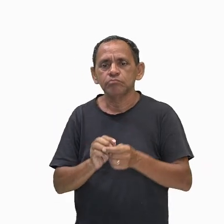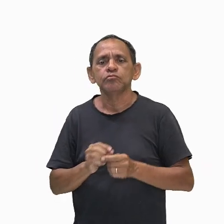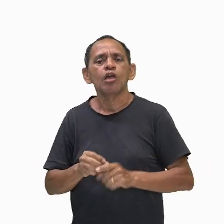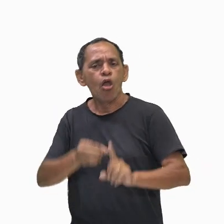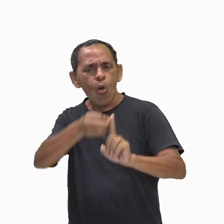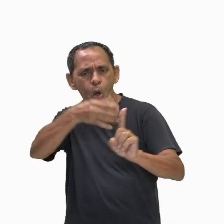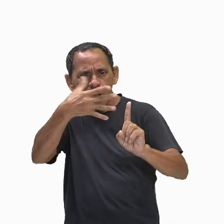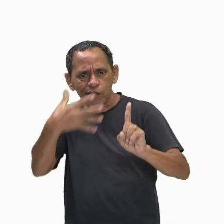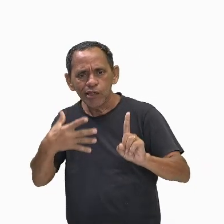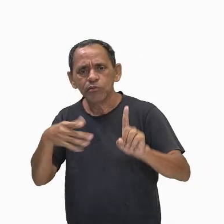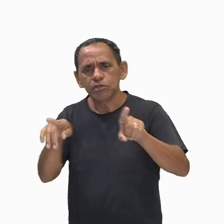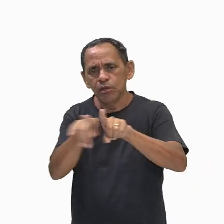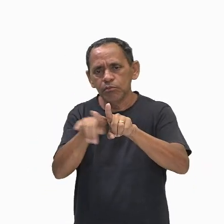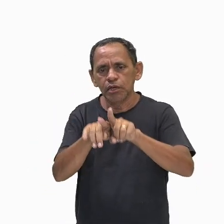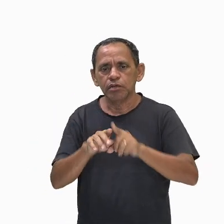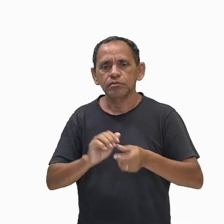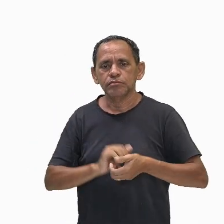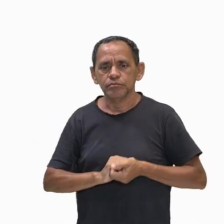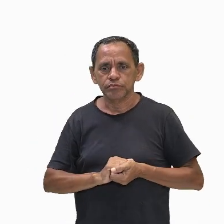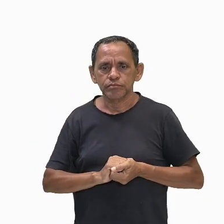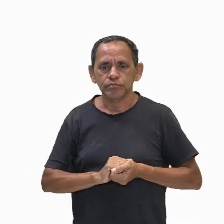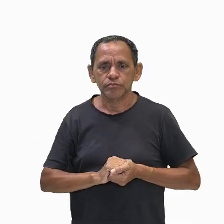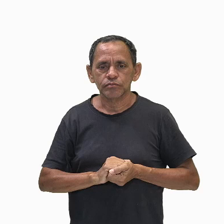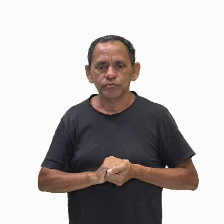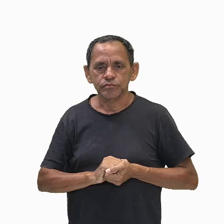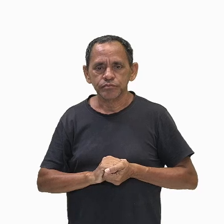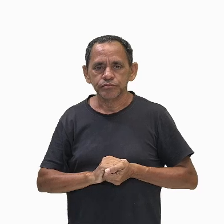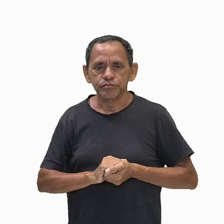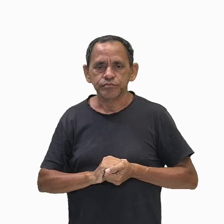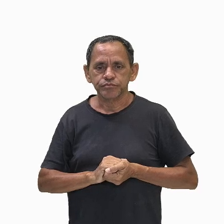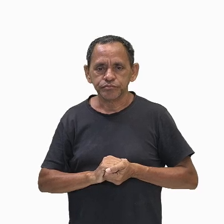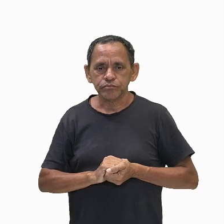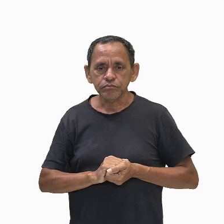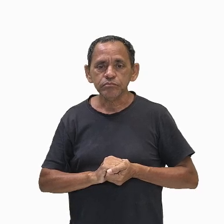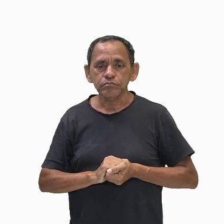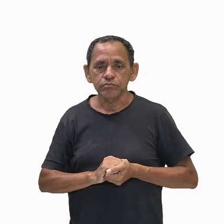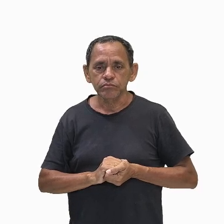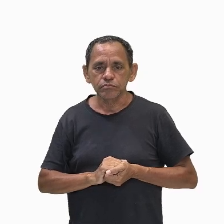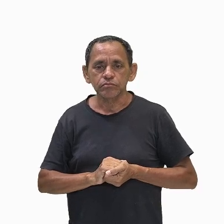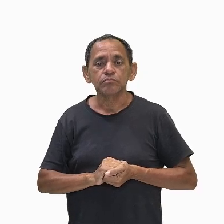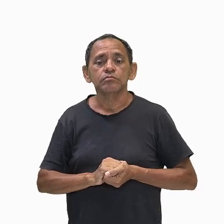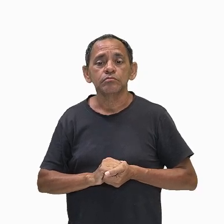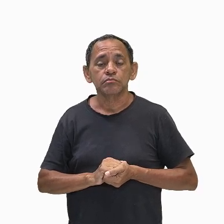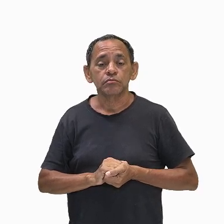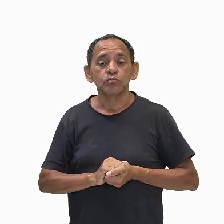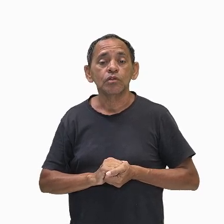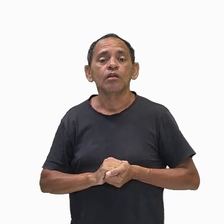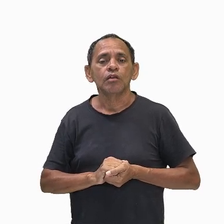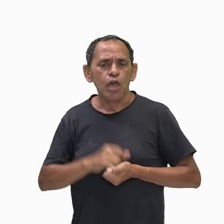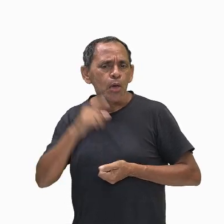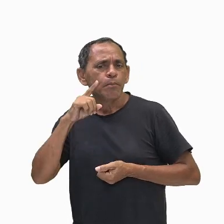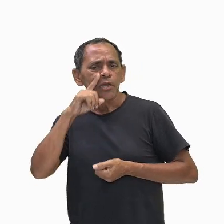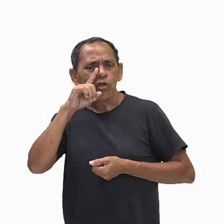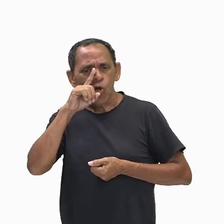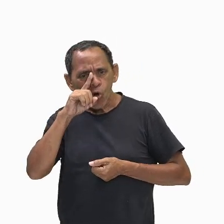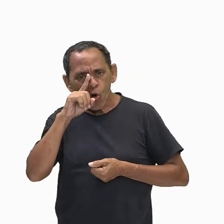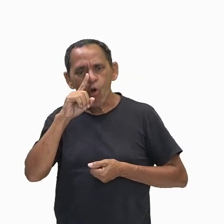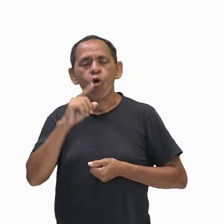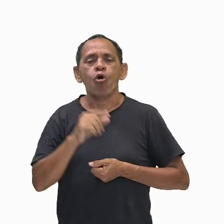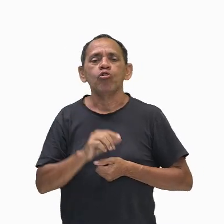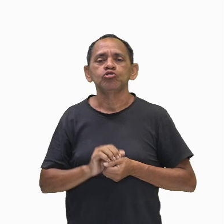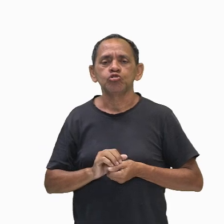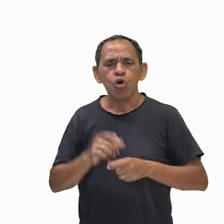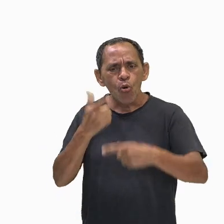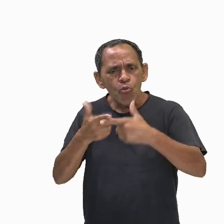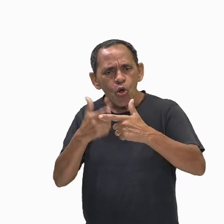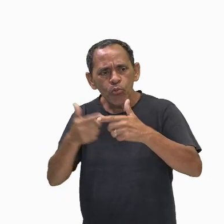do cromossomo 13, similar à síndrome de Edwards, com algumas agravantes, como defeitos cerebrais e